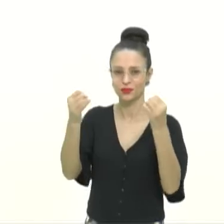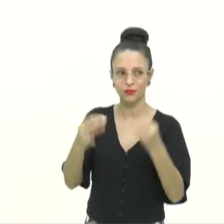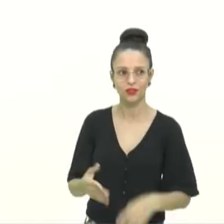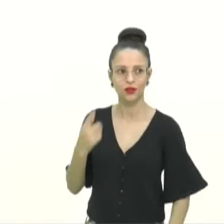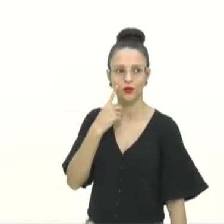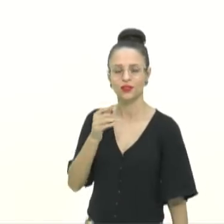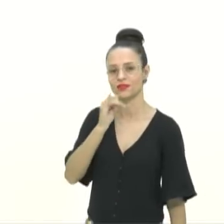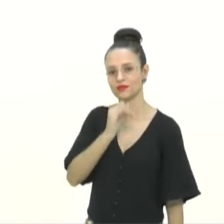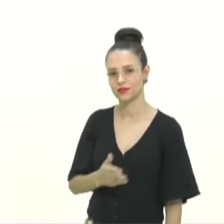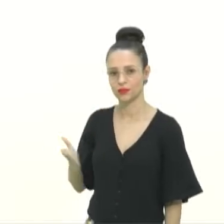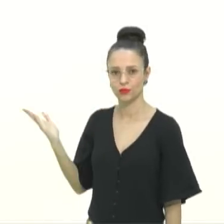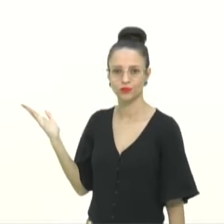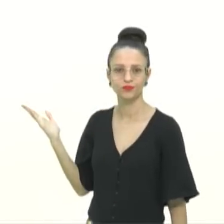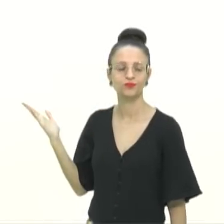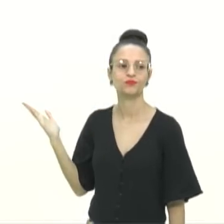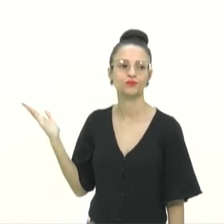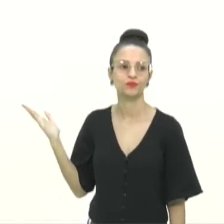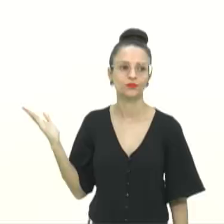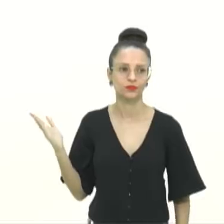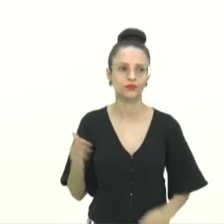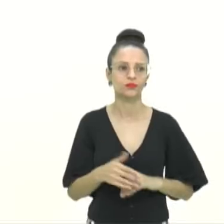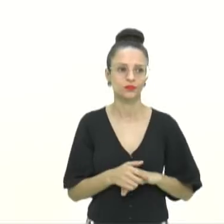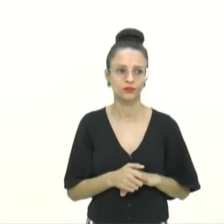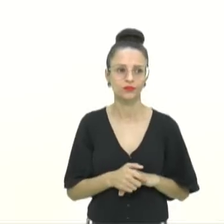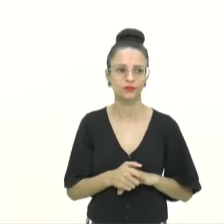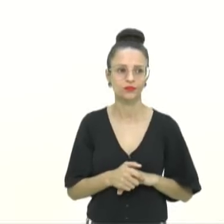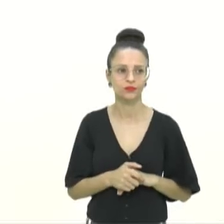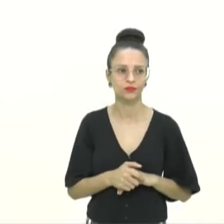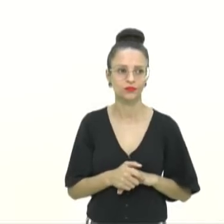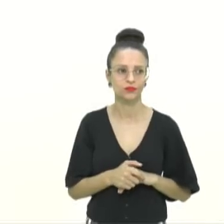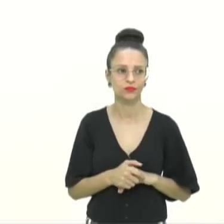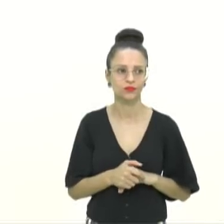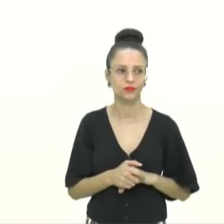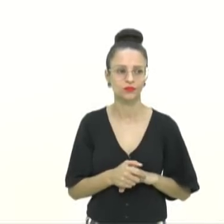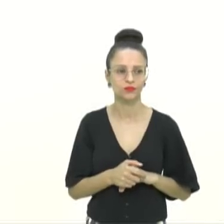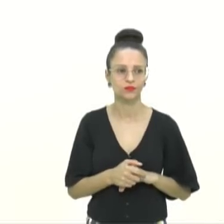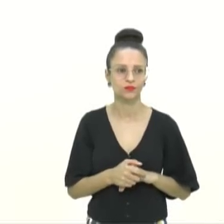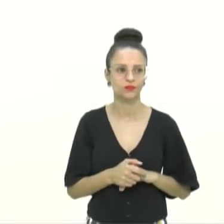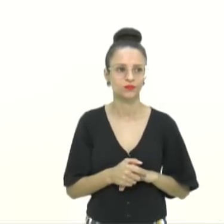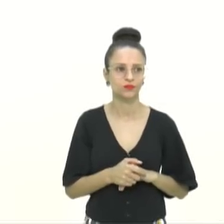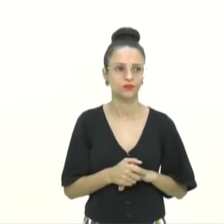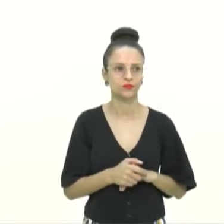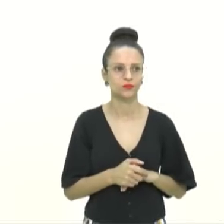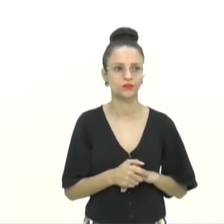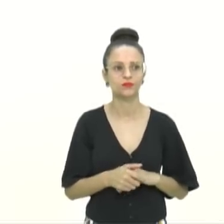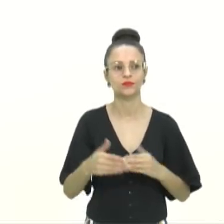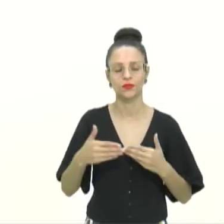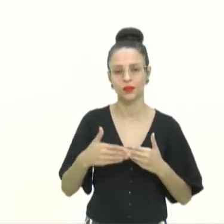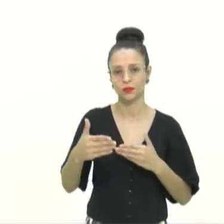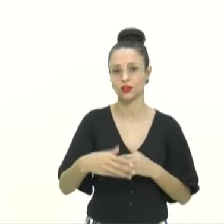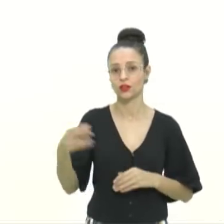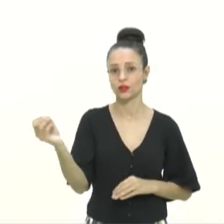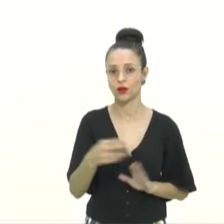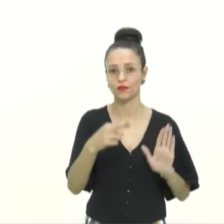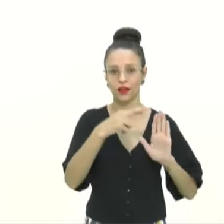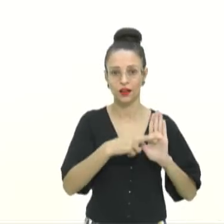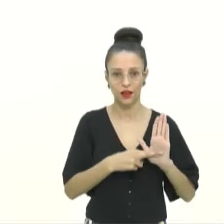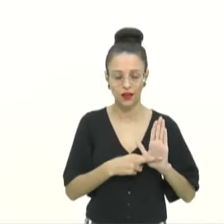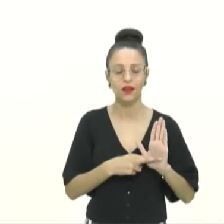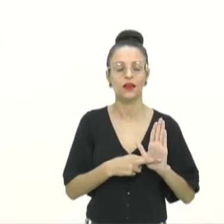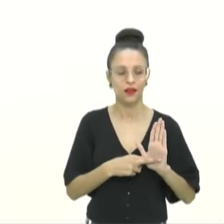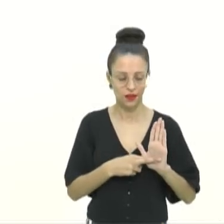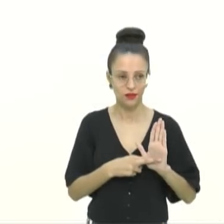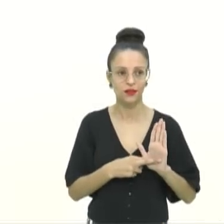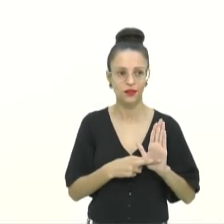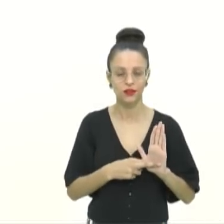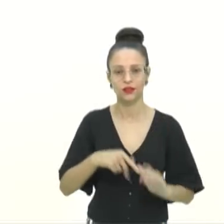caso, vácuo, insônia, subúrbio, né? E os outros lá de trás, ok? A partir da nova ortografia, que é